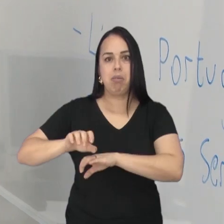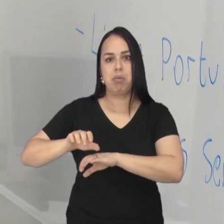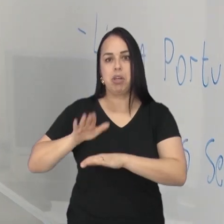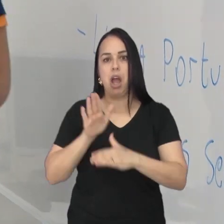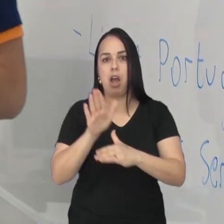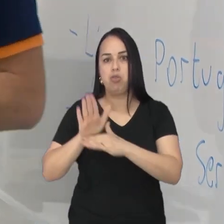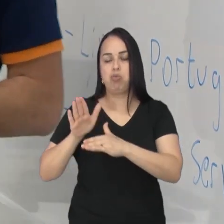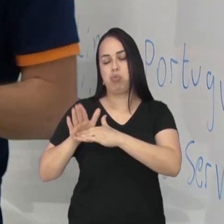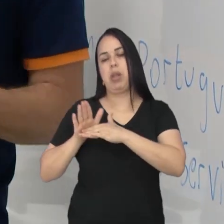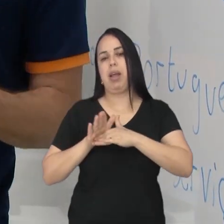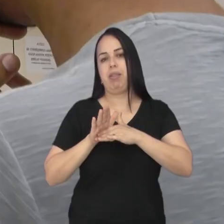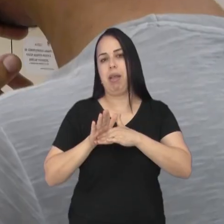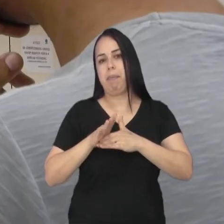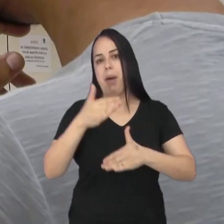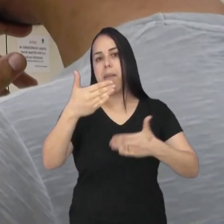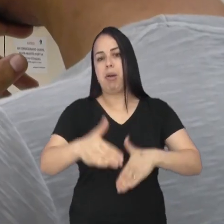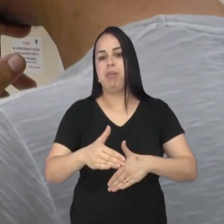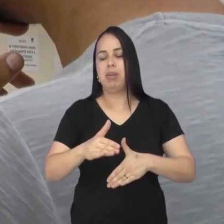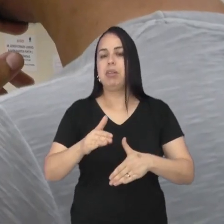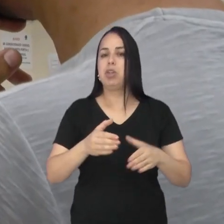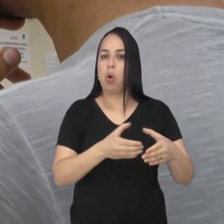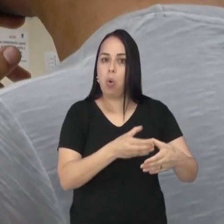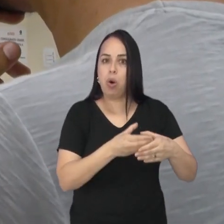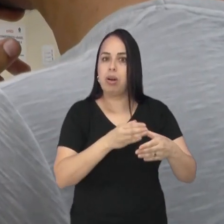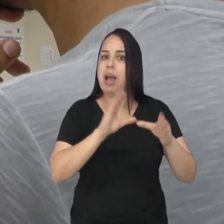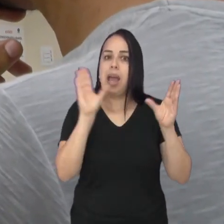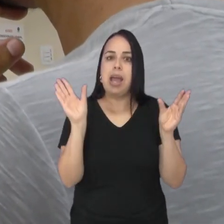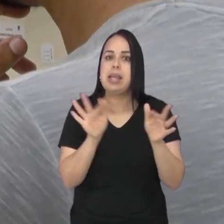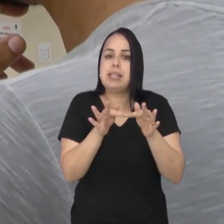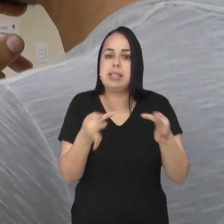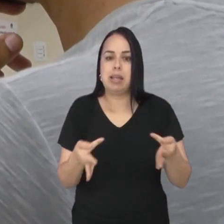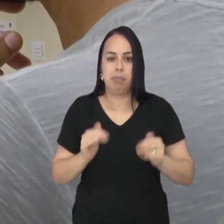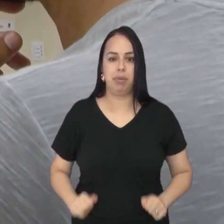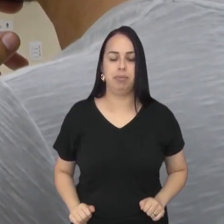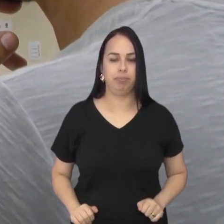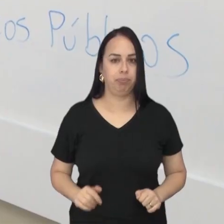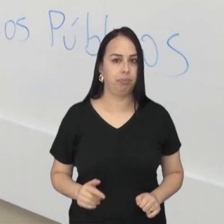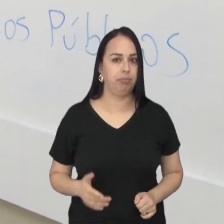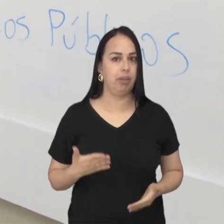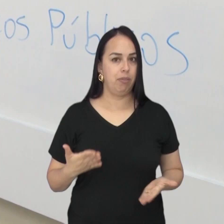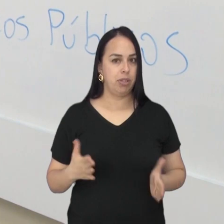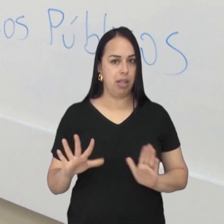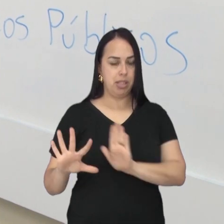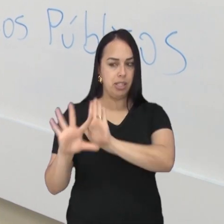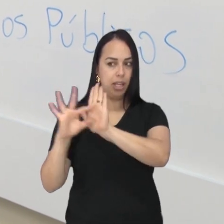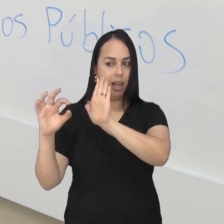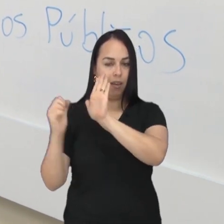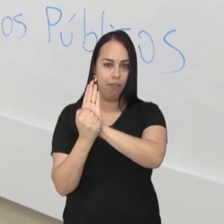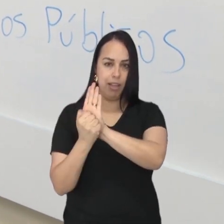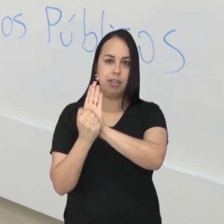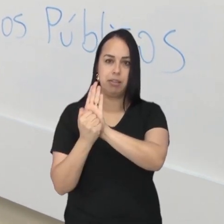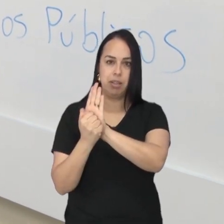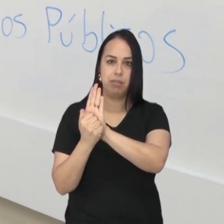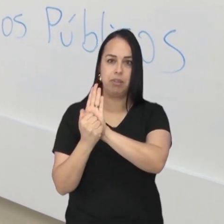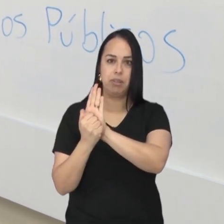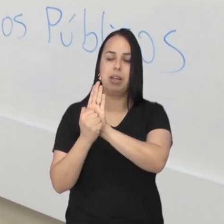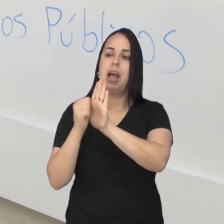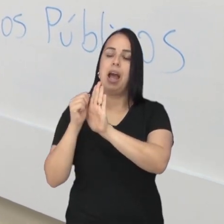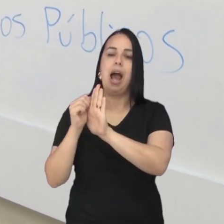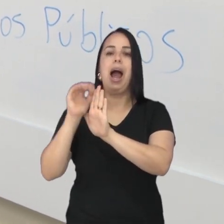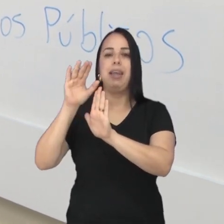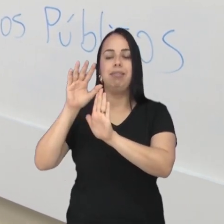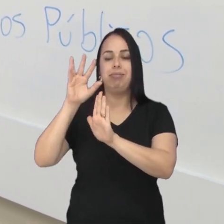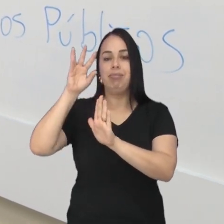os estudantes para as provas, a mudança simplifica o processo para todos. Na verdade, quando você se inscrever para o CNU, ele vai